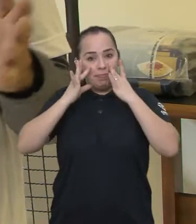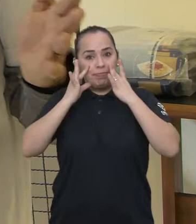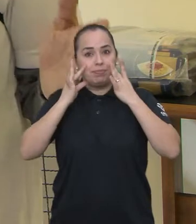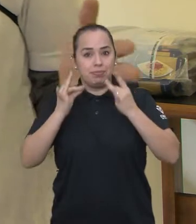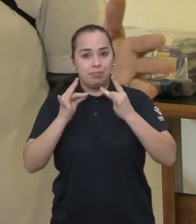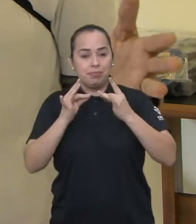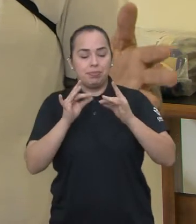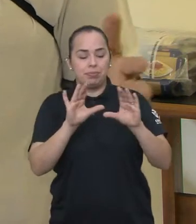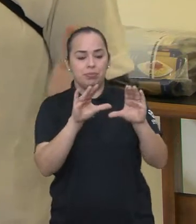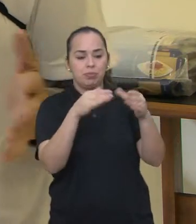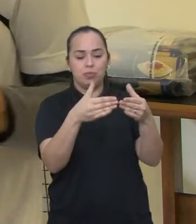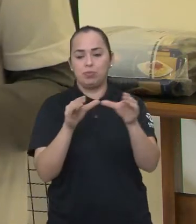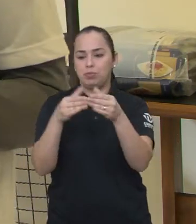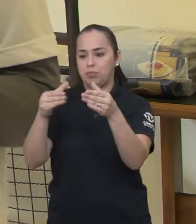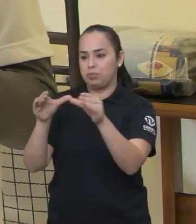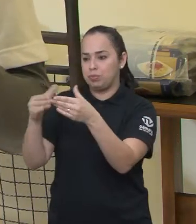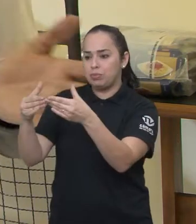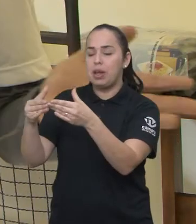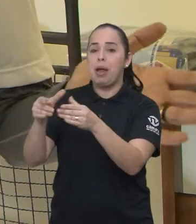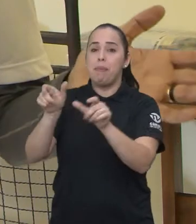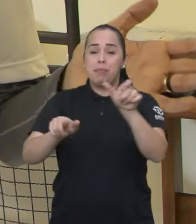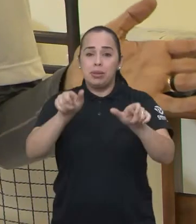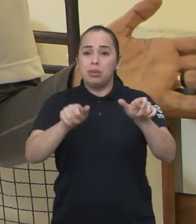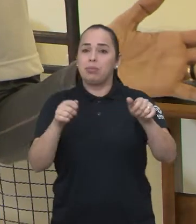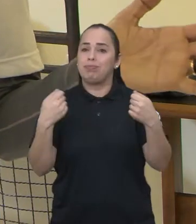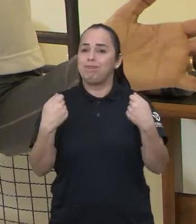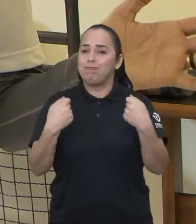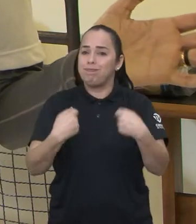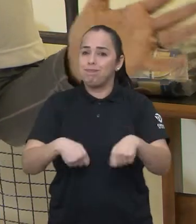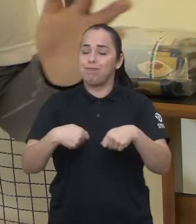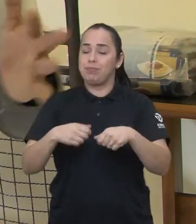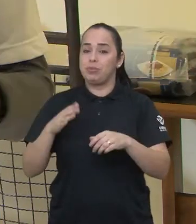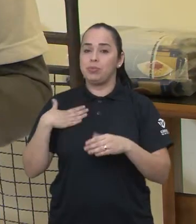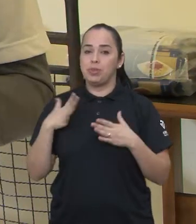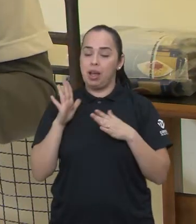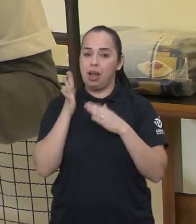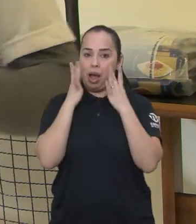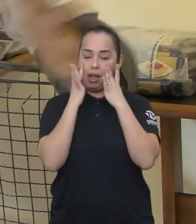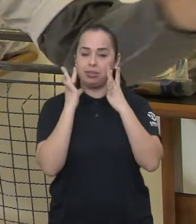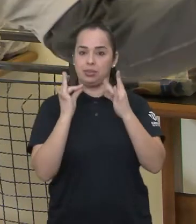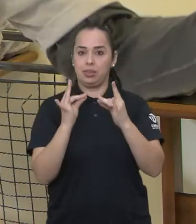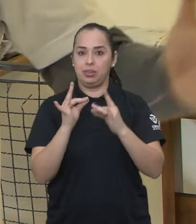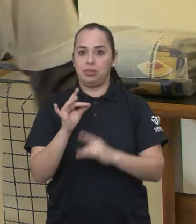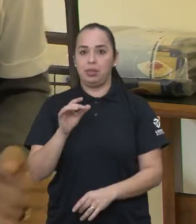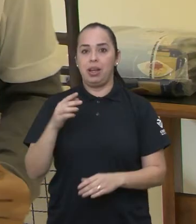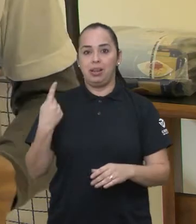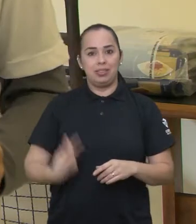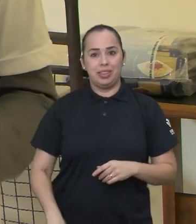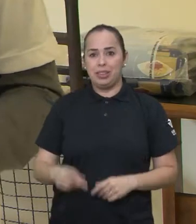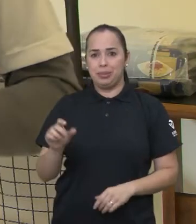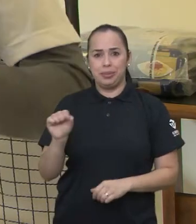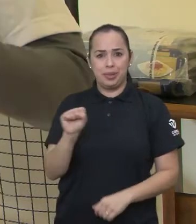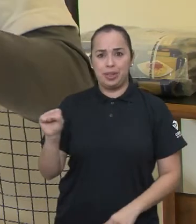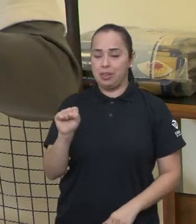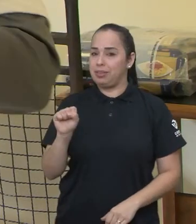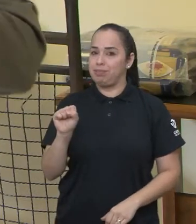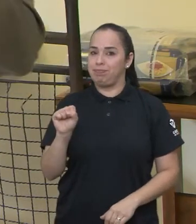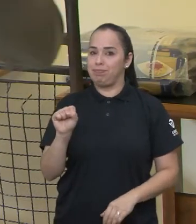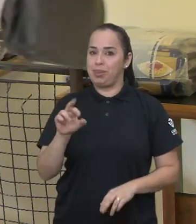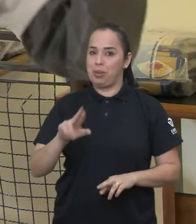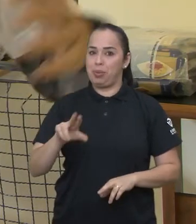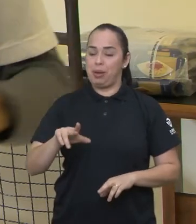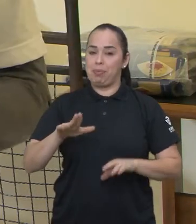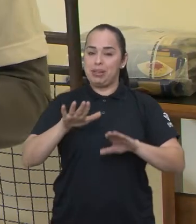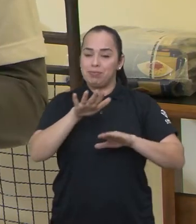atento está tento nas comunidades porque tem pessoas passando necessidade Então não é que só aqui no Jardim Satélite Tem que olhar